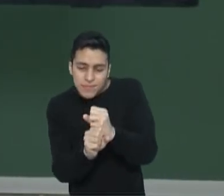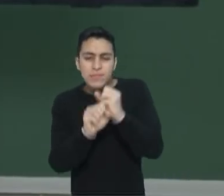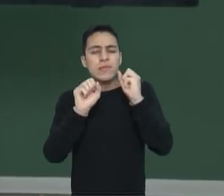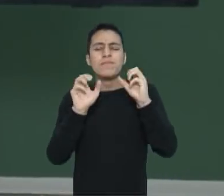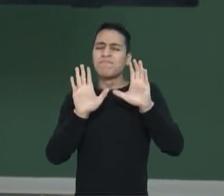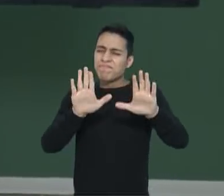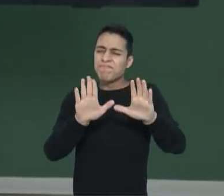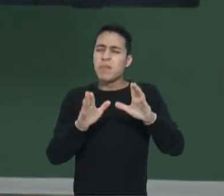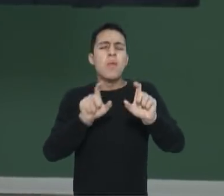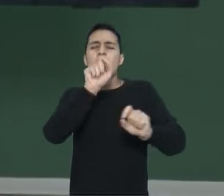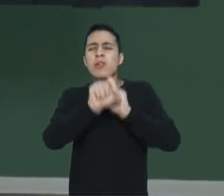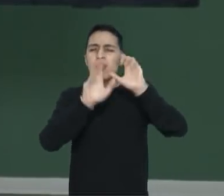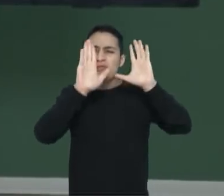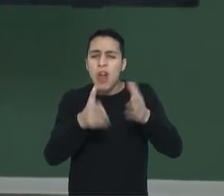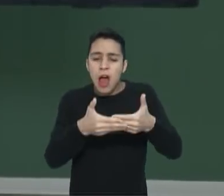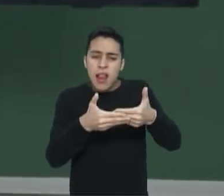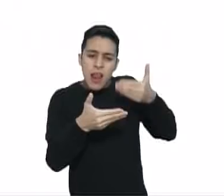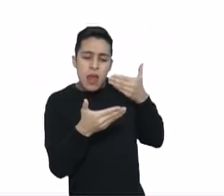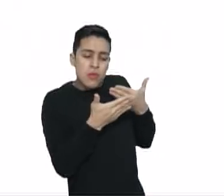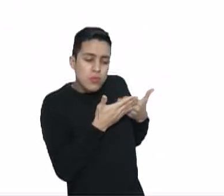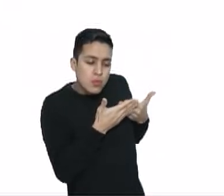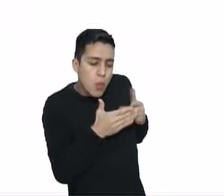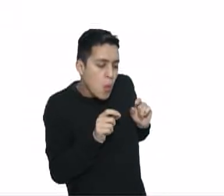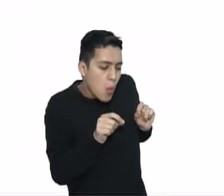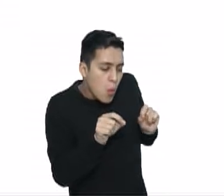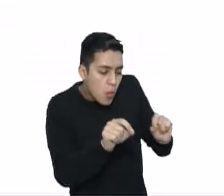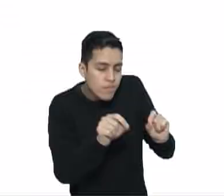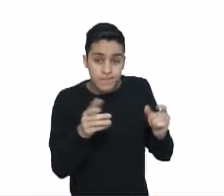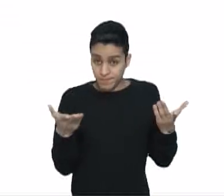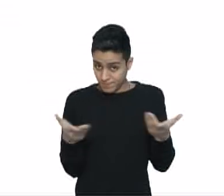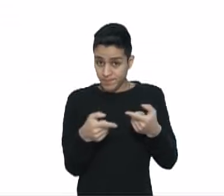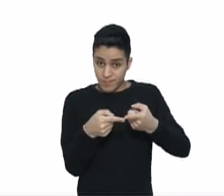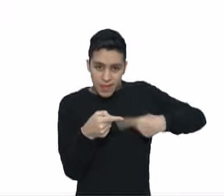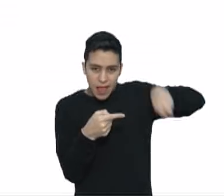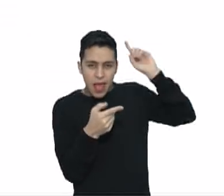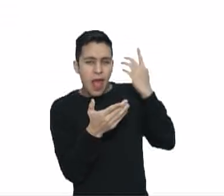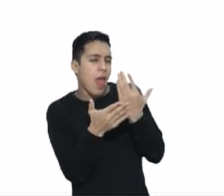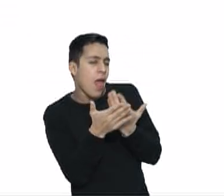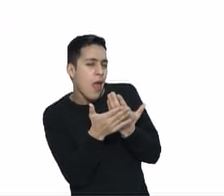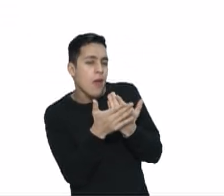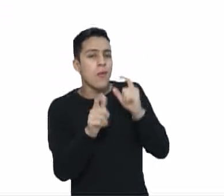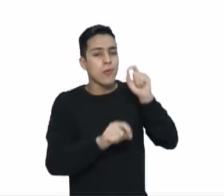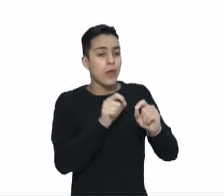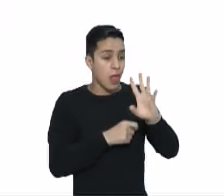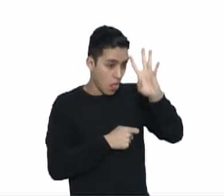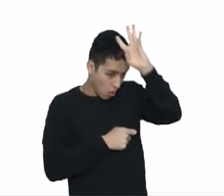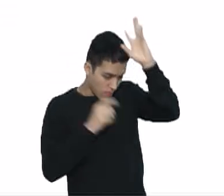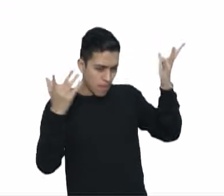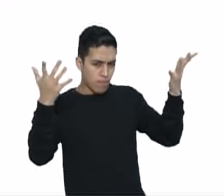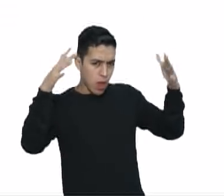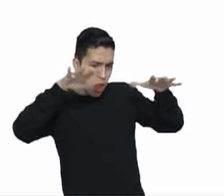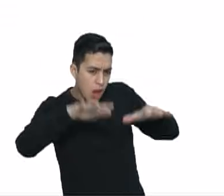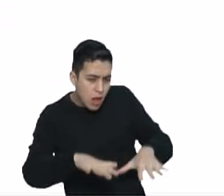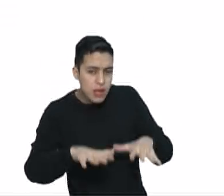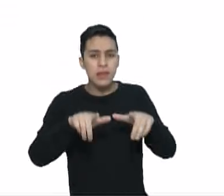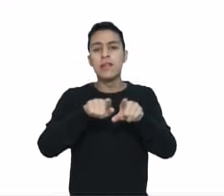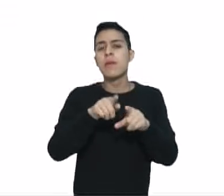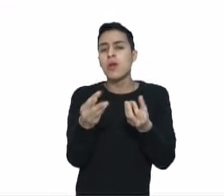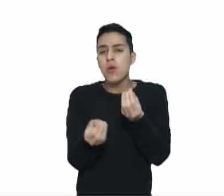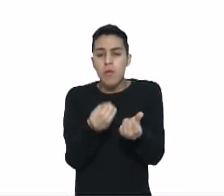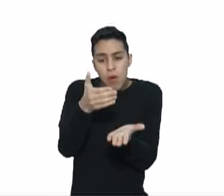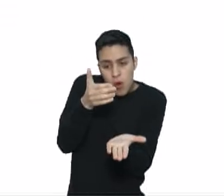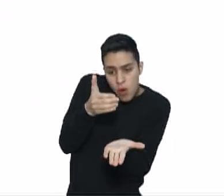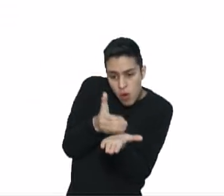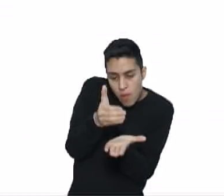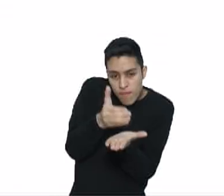vocês já viram nas aulas anteriores. Então aqui na aula anterior vocês viram a queda de Roma, e a